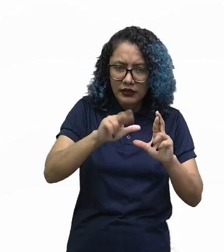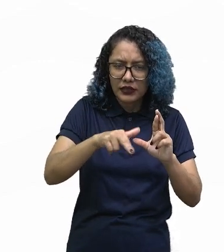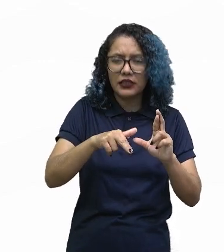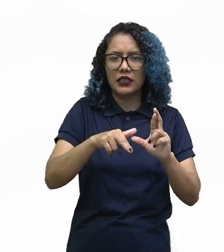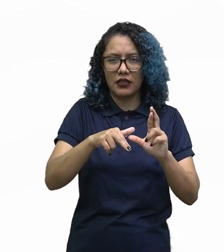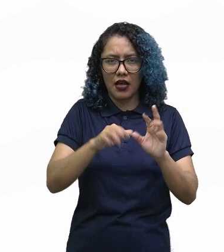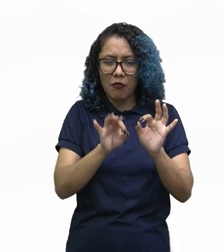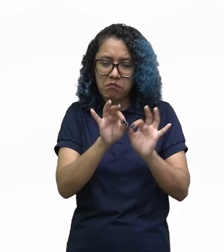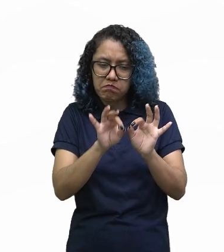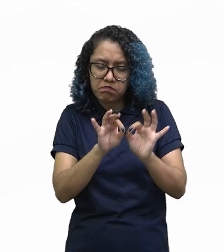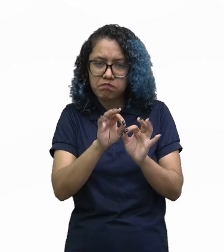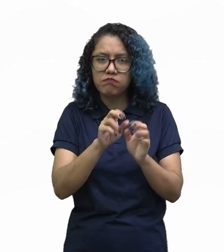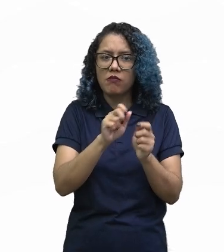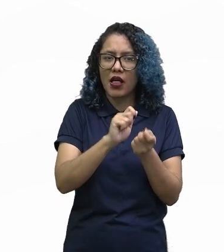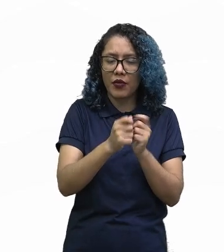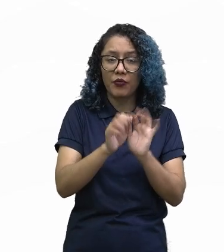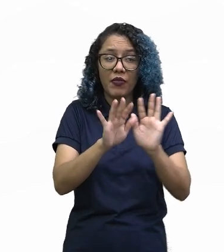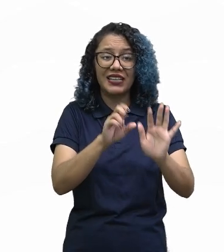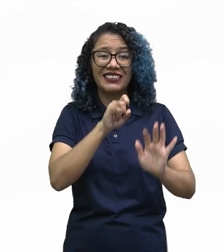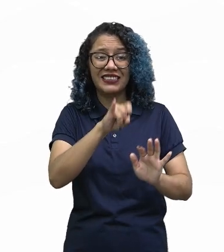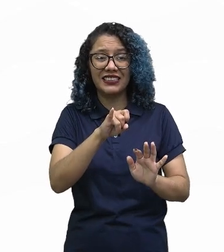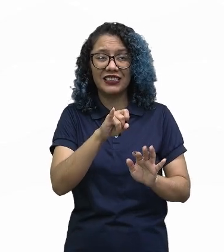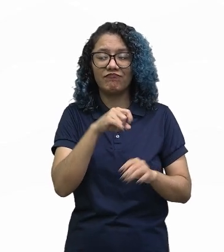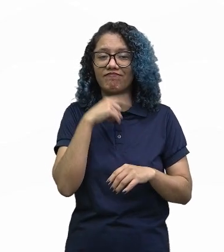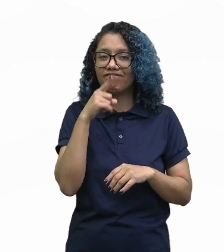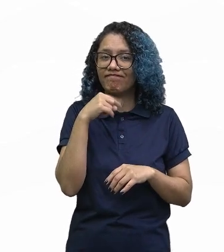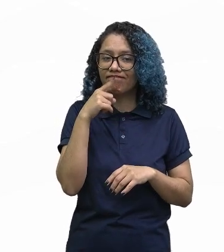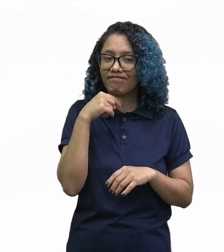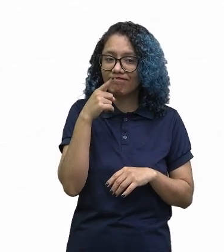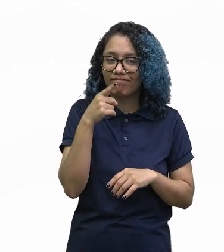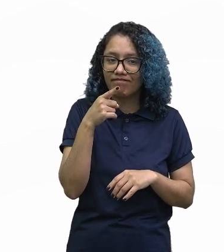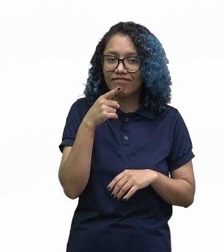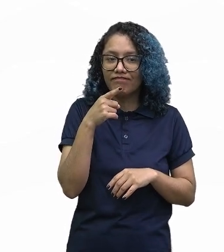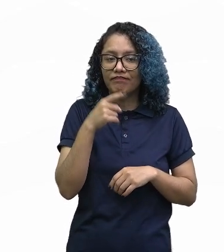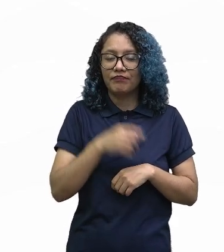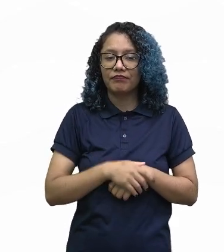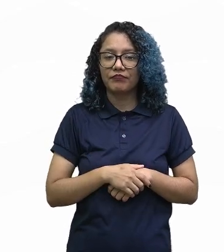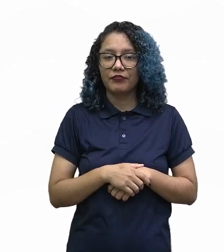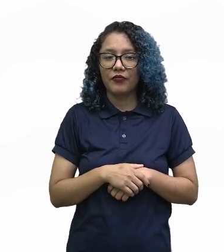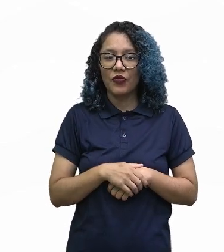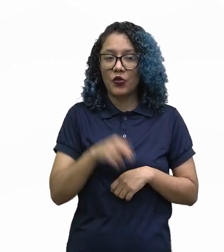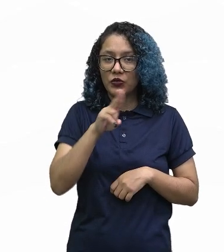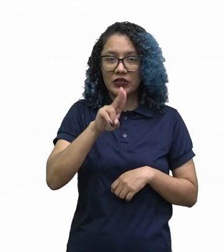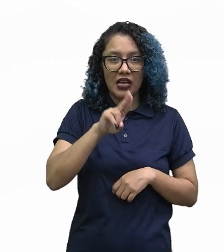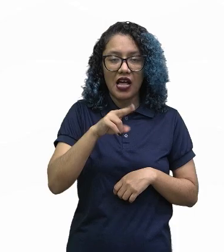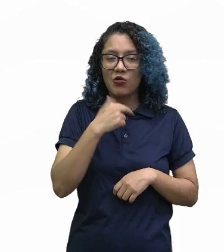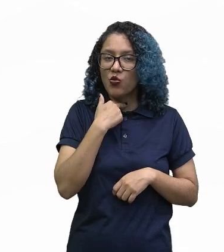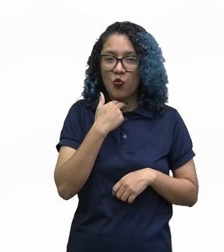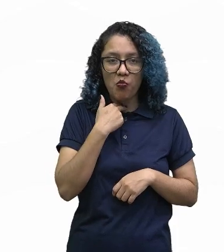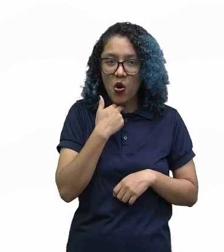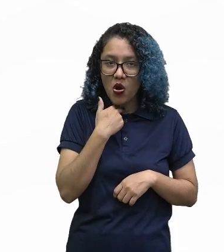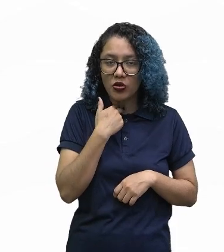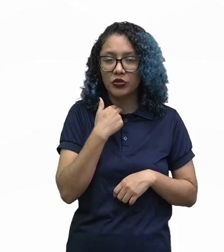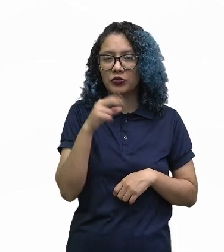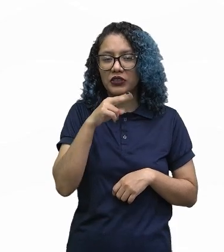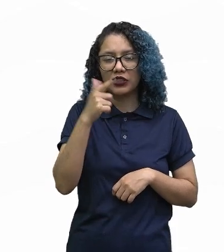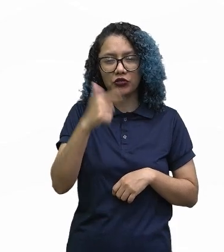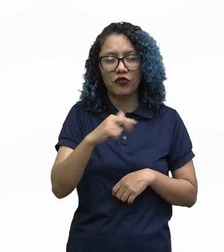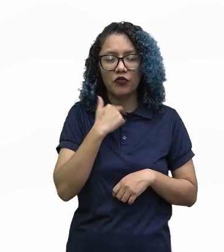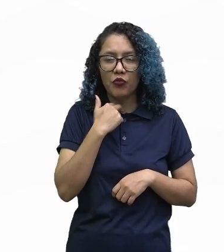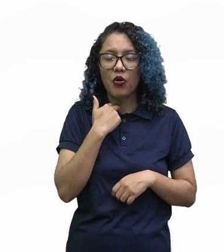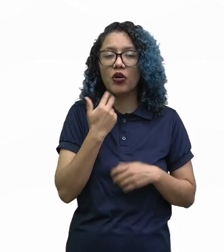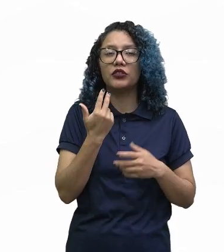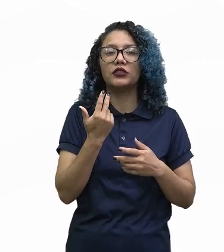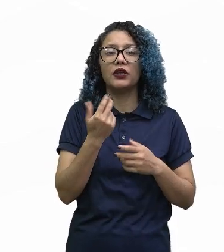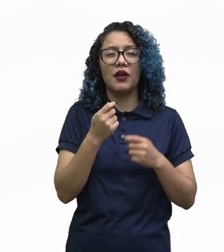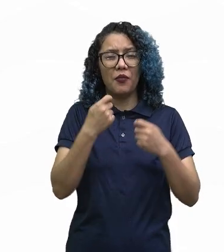material. Mas, caso ele seja um resíduo que não é reaproveitável, o que eu vou fazer? Eu tenho que analisar